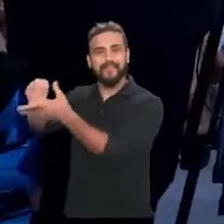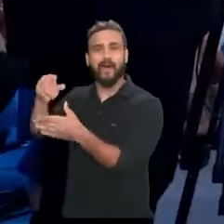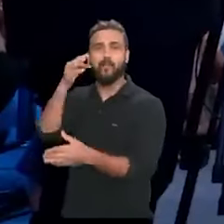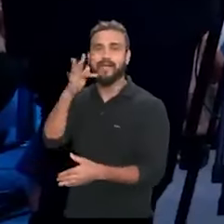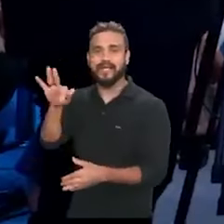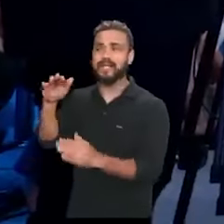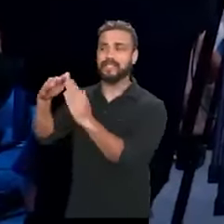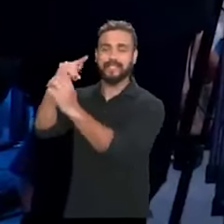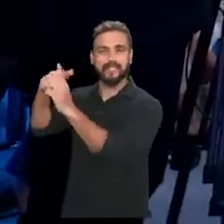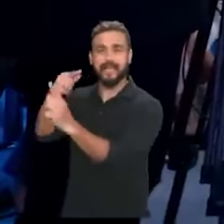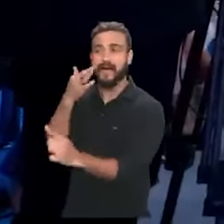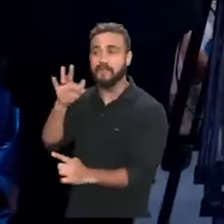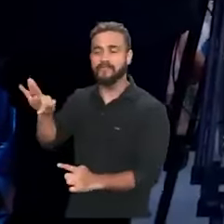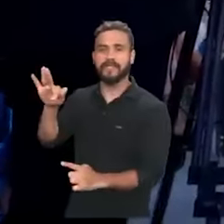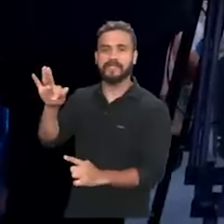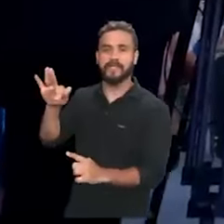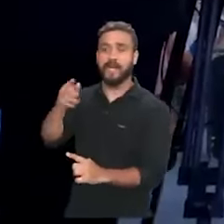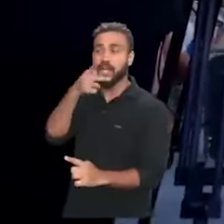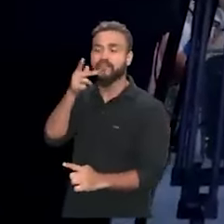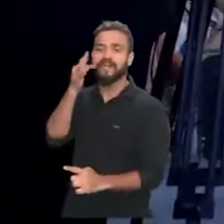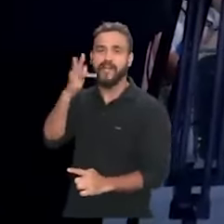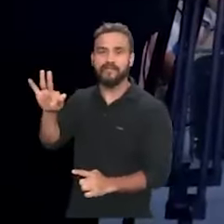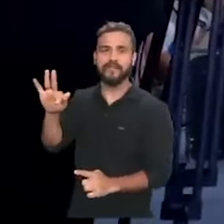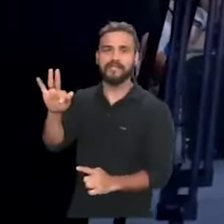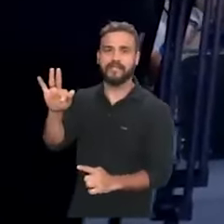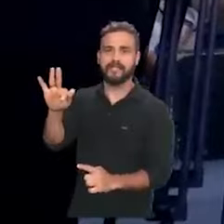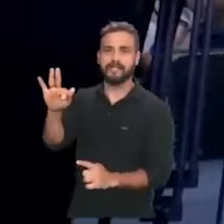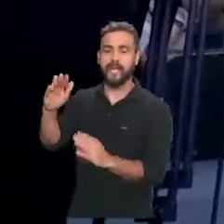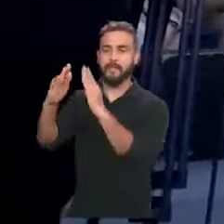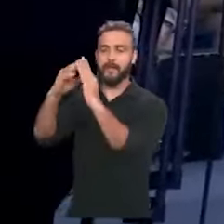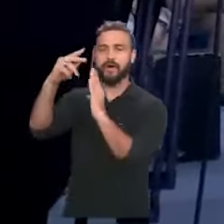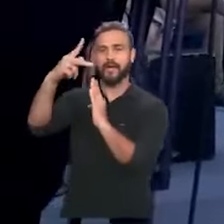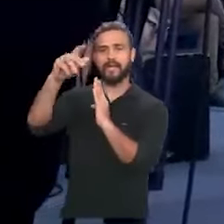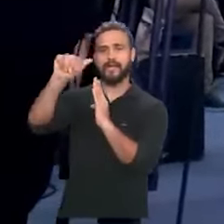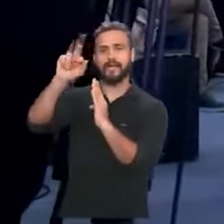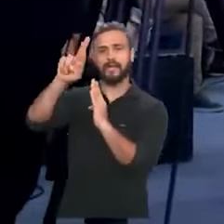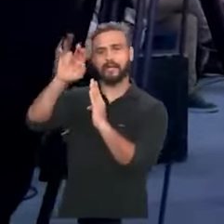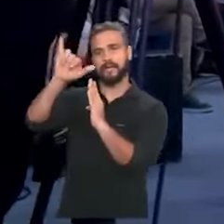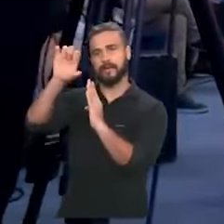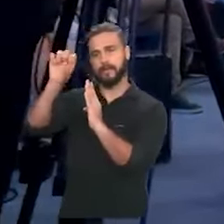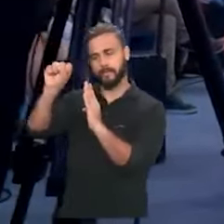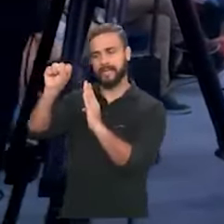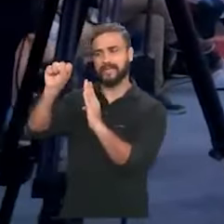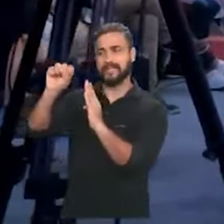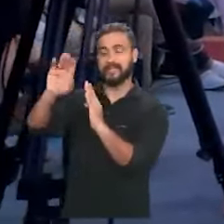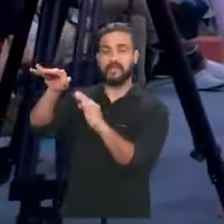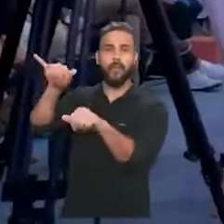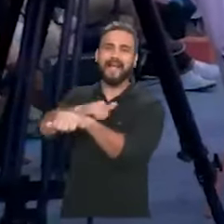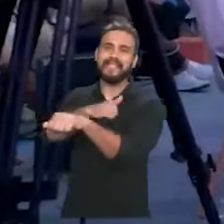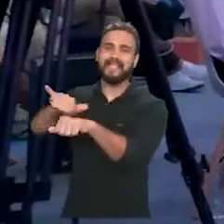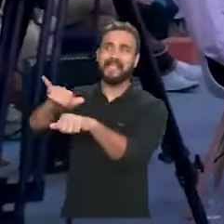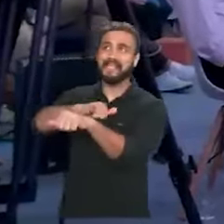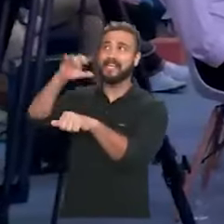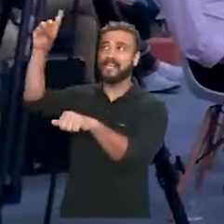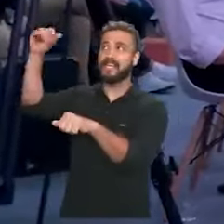é uma igreja de fala francesa. Eles moram em Paris e a estratégia que Deus me deu